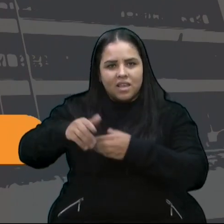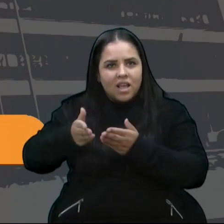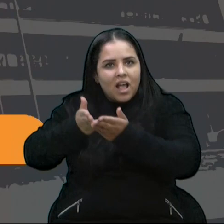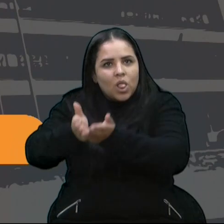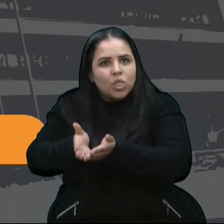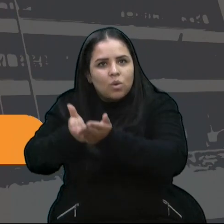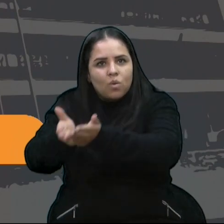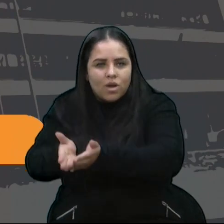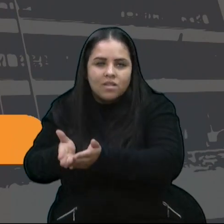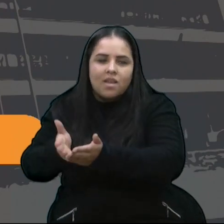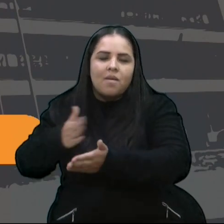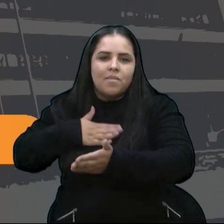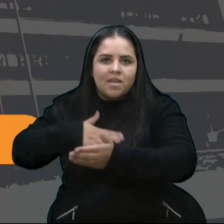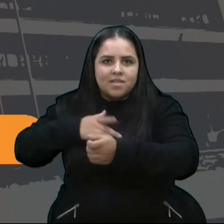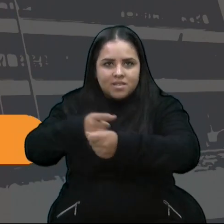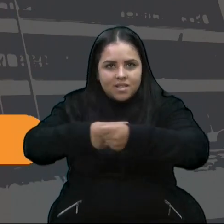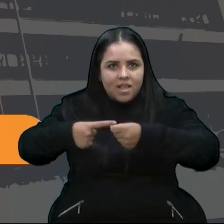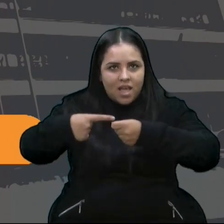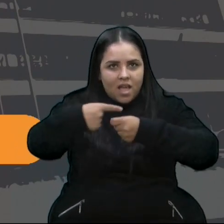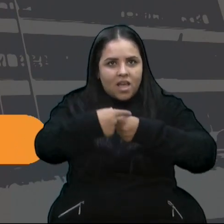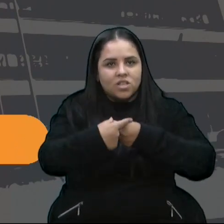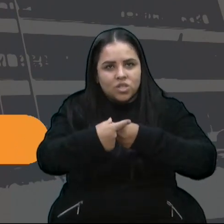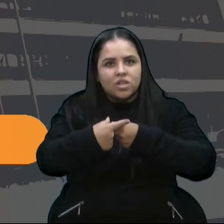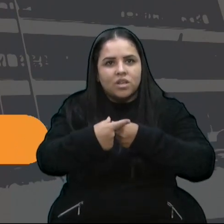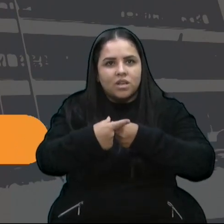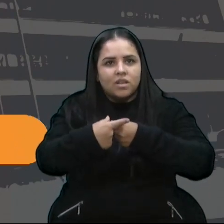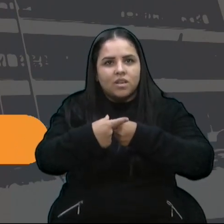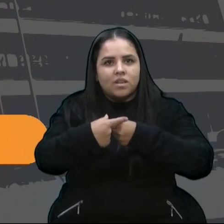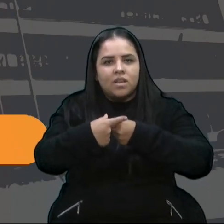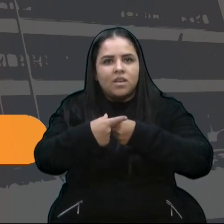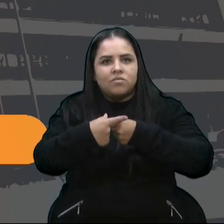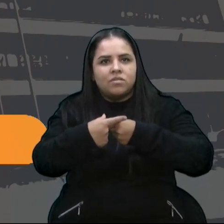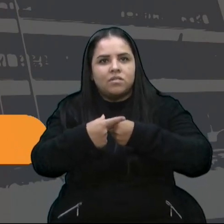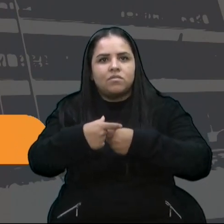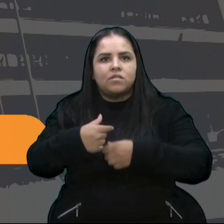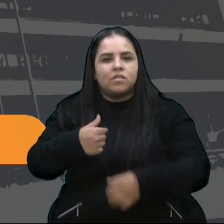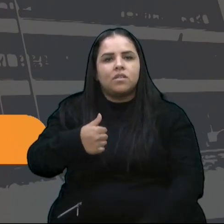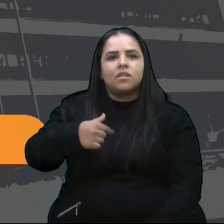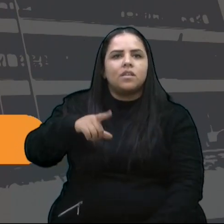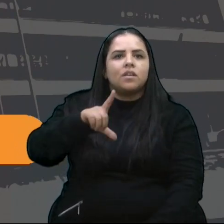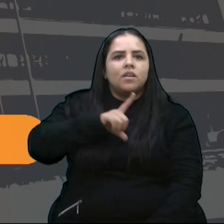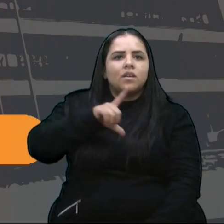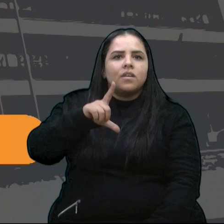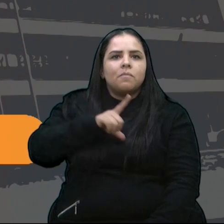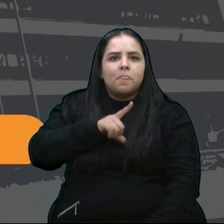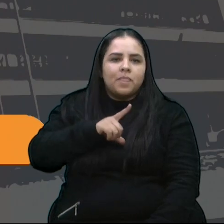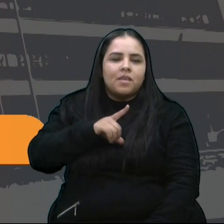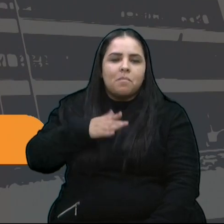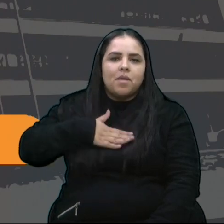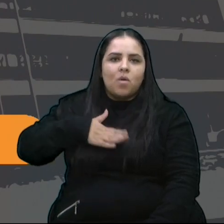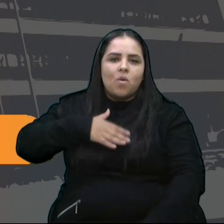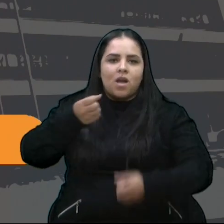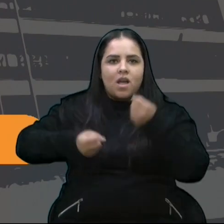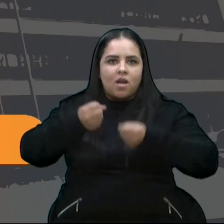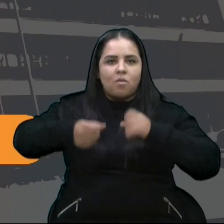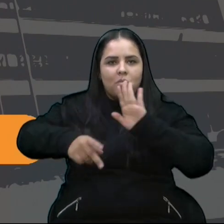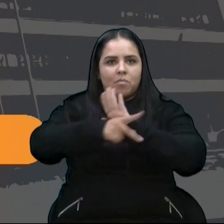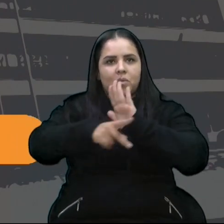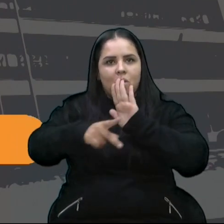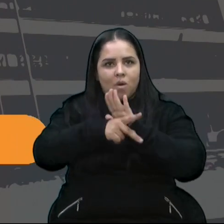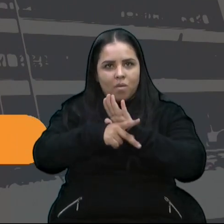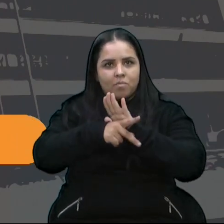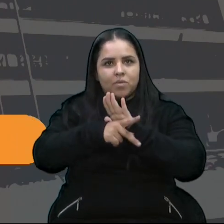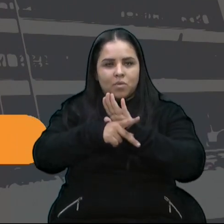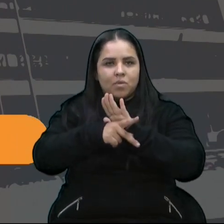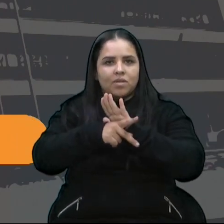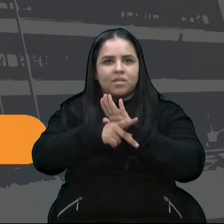onde eu resido, né? Inclusive fui com o meu próprio carro, eu tenho uma Doblô, que é um carro de produção, né? E fui